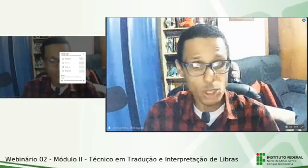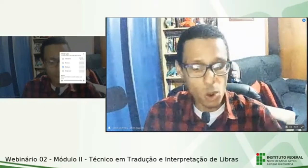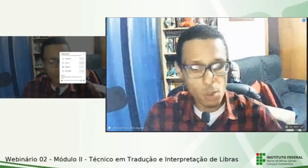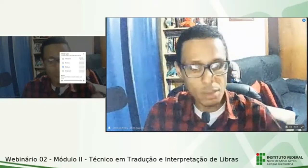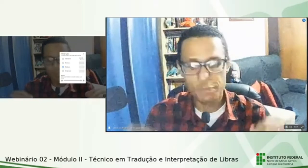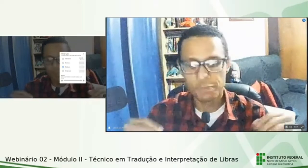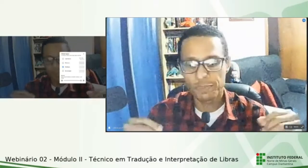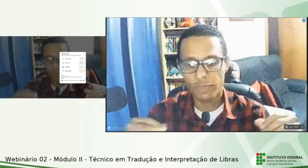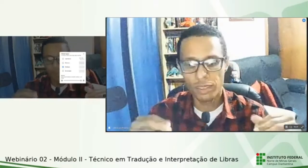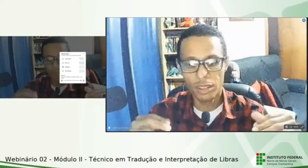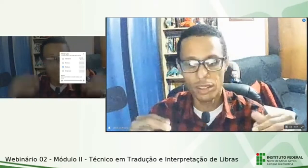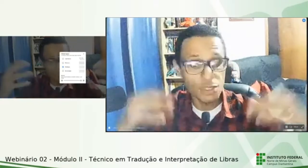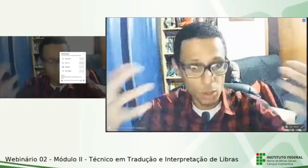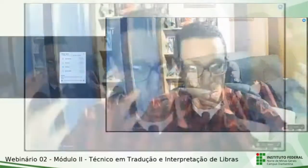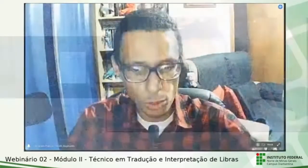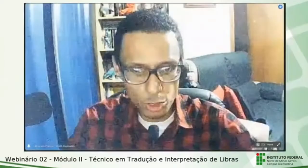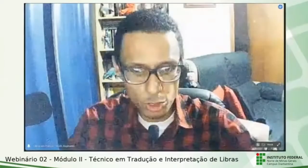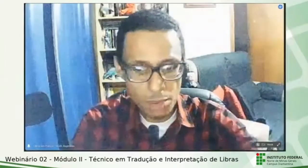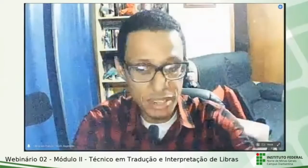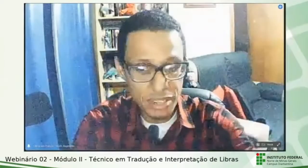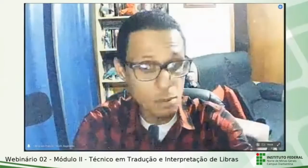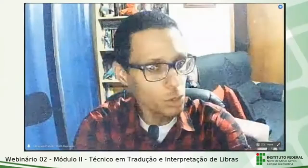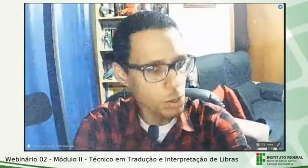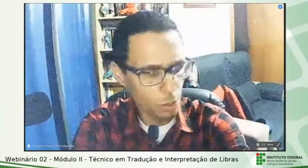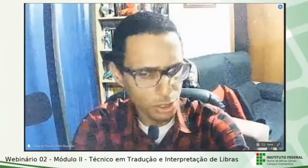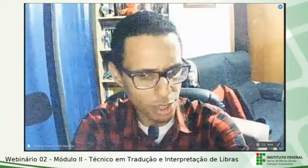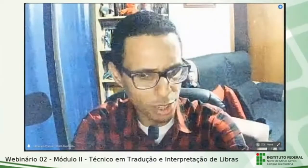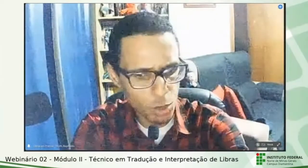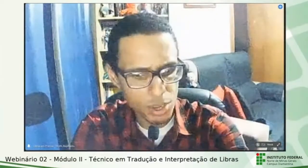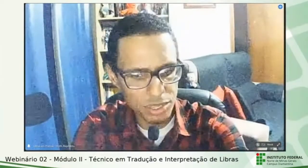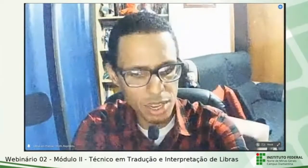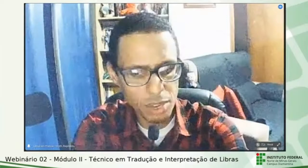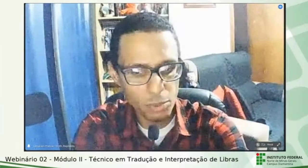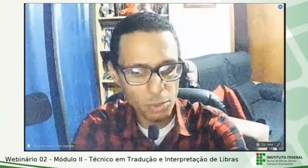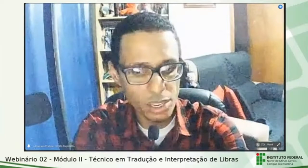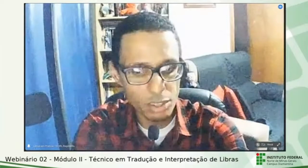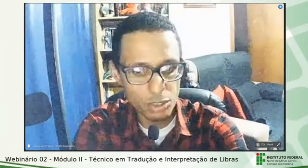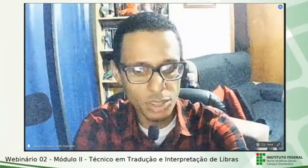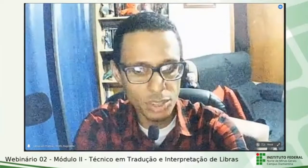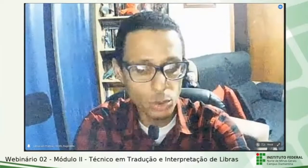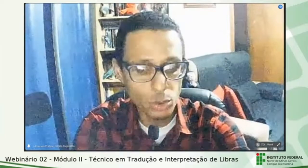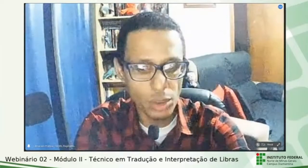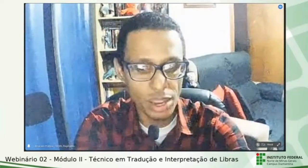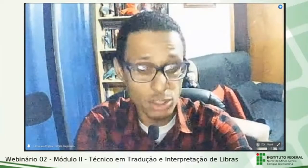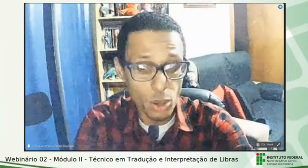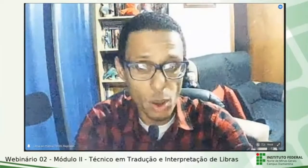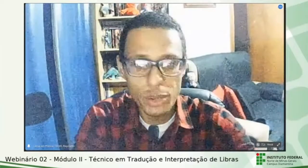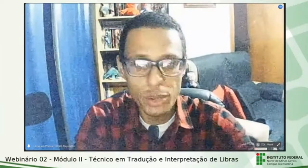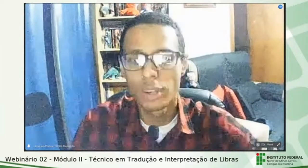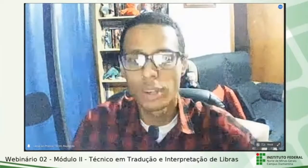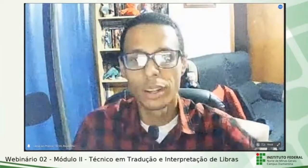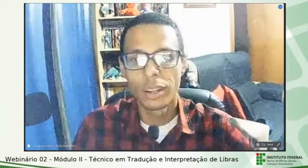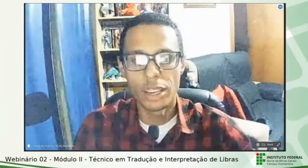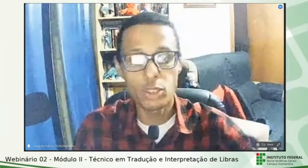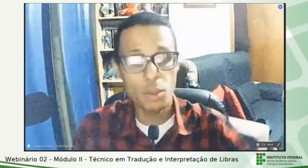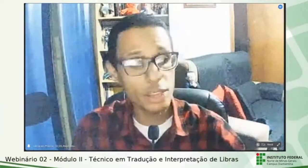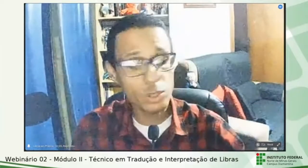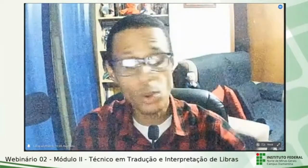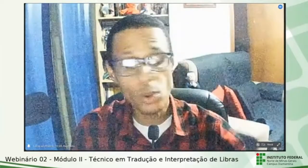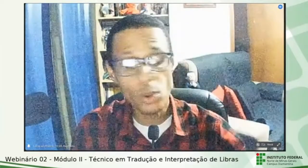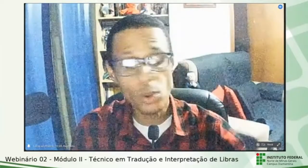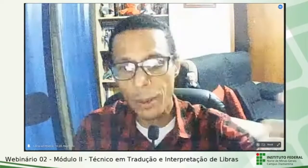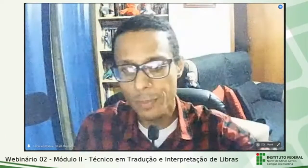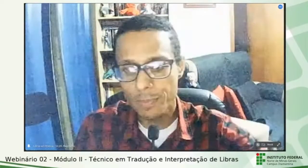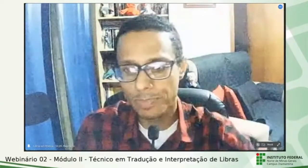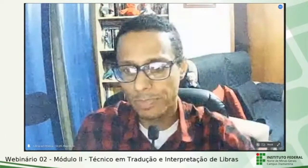gente retoma, não fazendo apologia, mas é muito importante conhecer, porque isso tem tudo, é histórico, né, sobre a